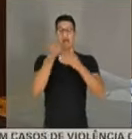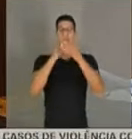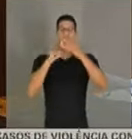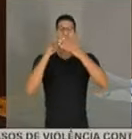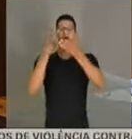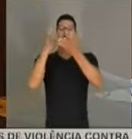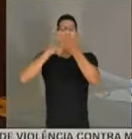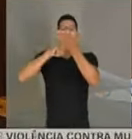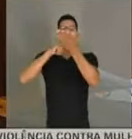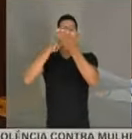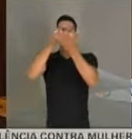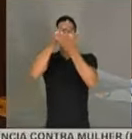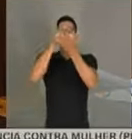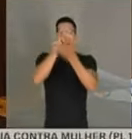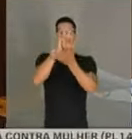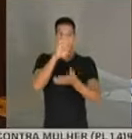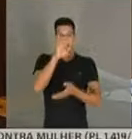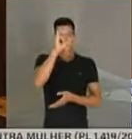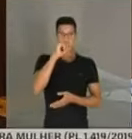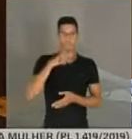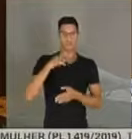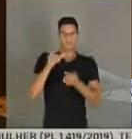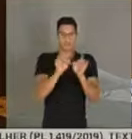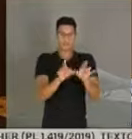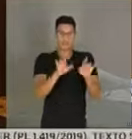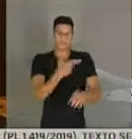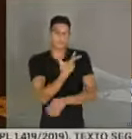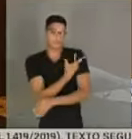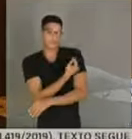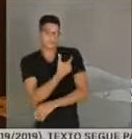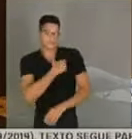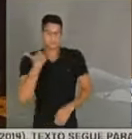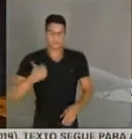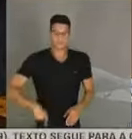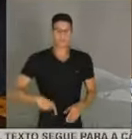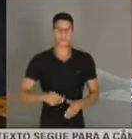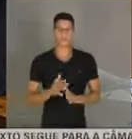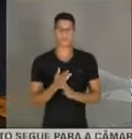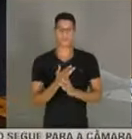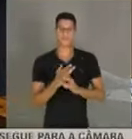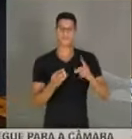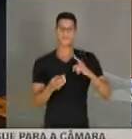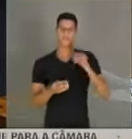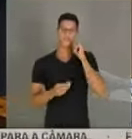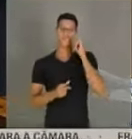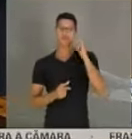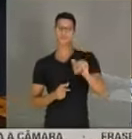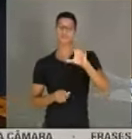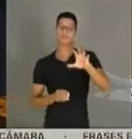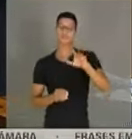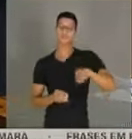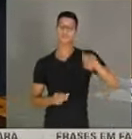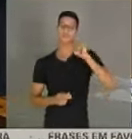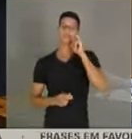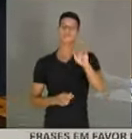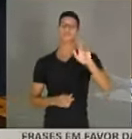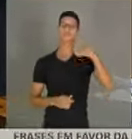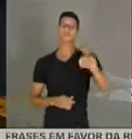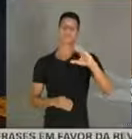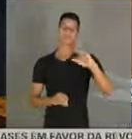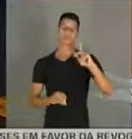de intenção de um contrato de 5 bilhões para vender uma vacina chinesa. Eu estou dizendo tudo isso para dizer que quando